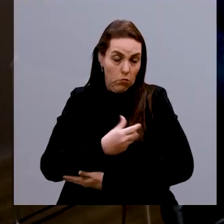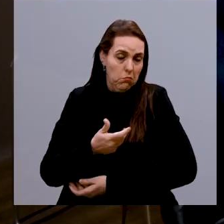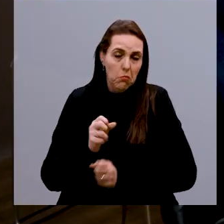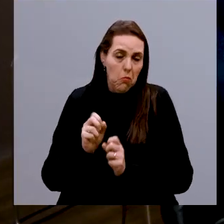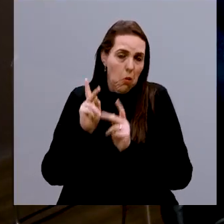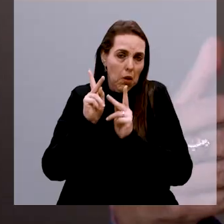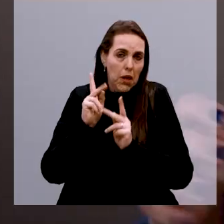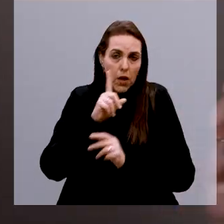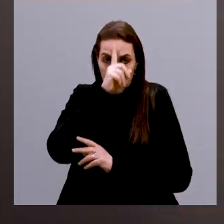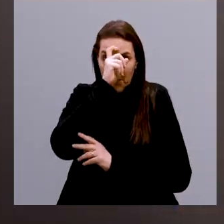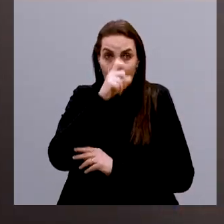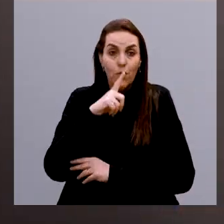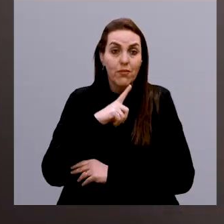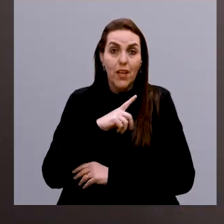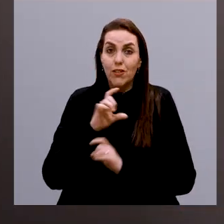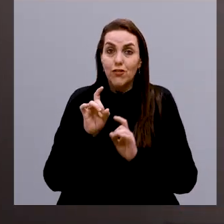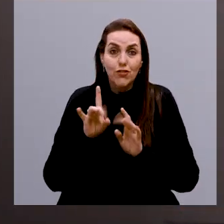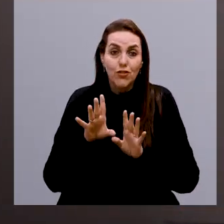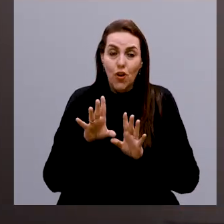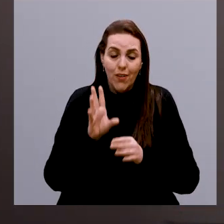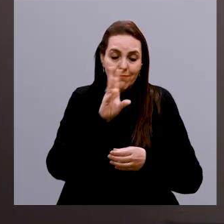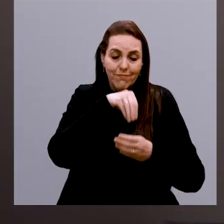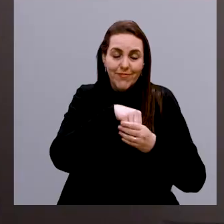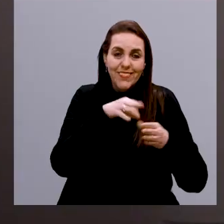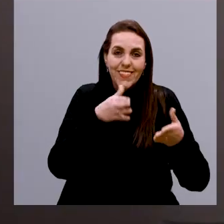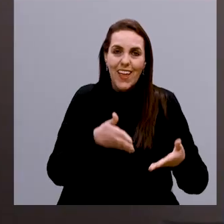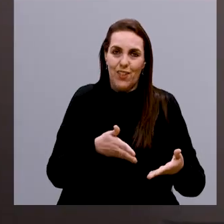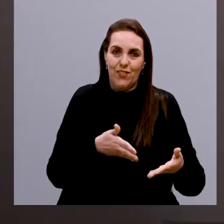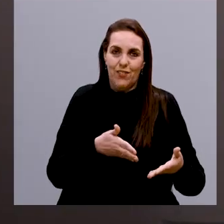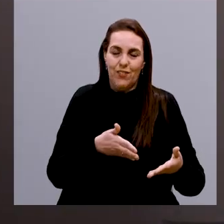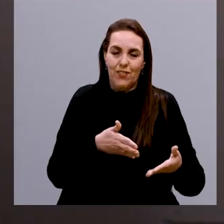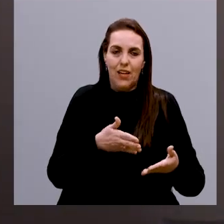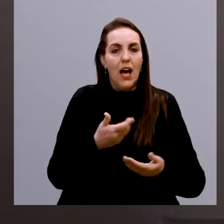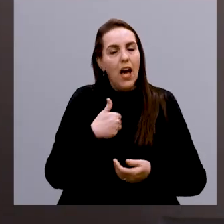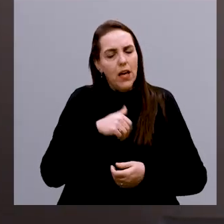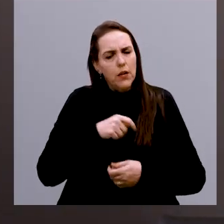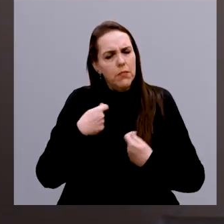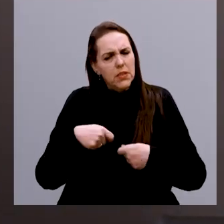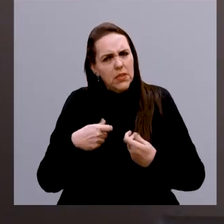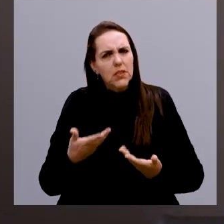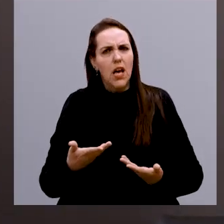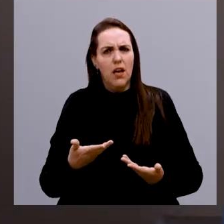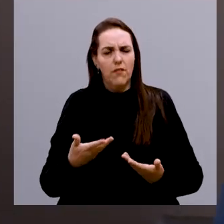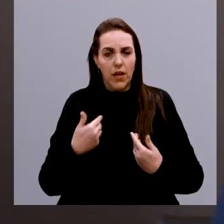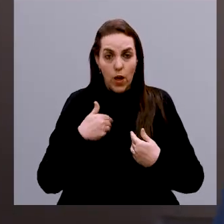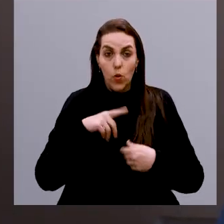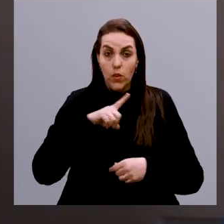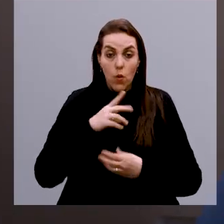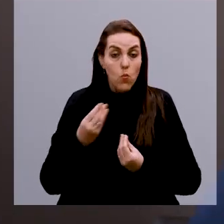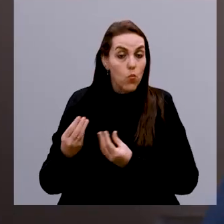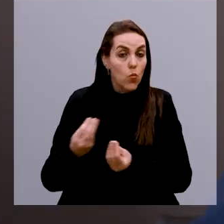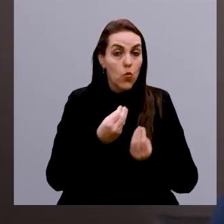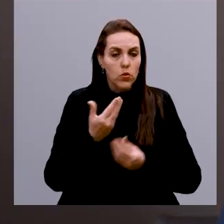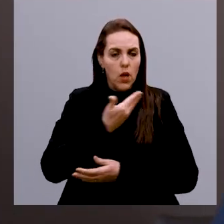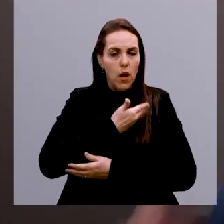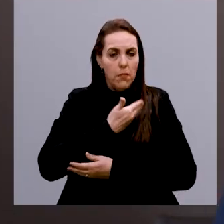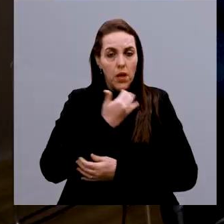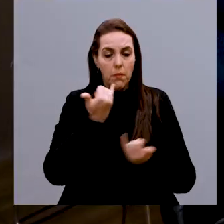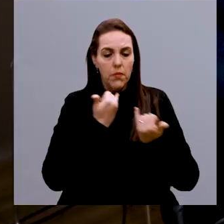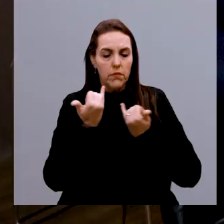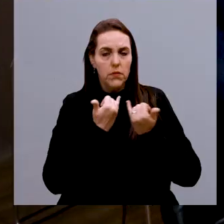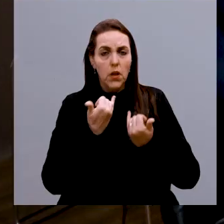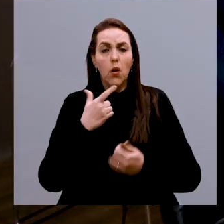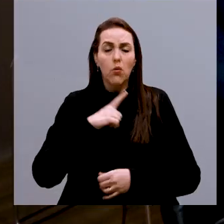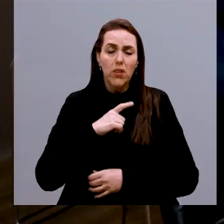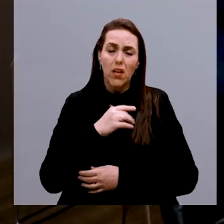né, o seu lactário, mas é somente a questão interna. E aí a gente via muito essa necessidade, né? Eu tenho muitas amigas que diziam,